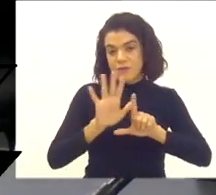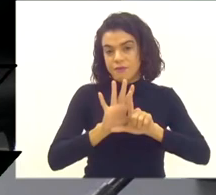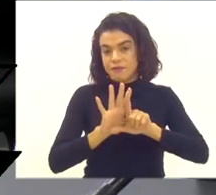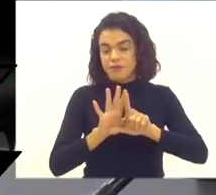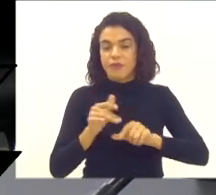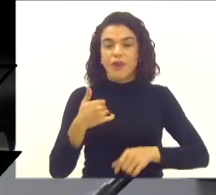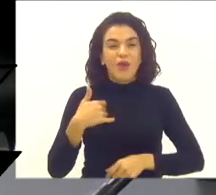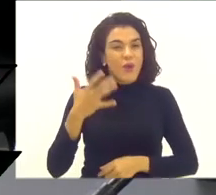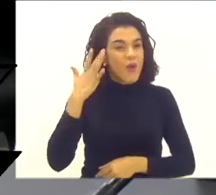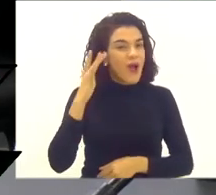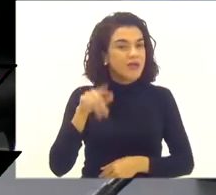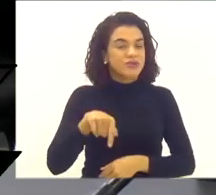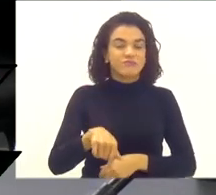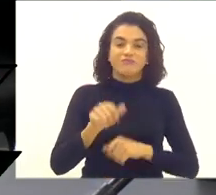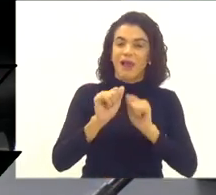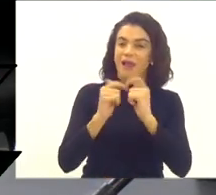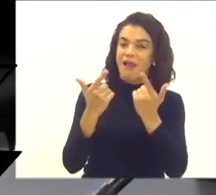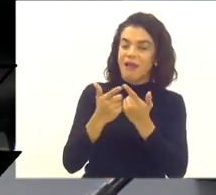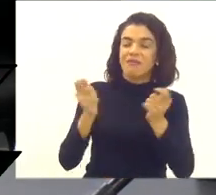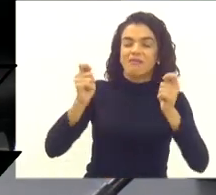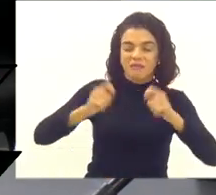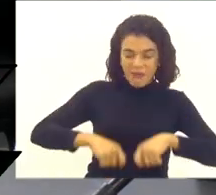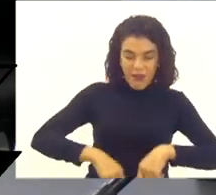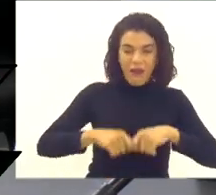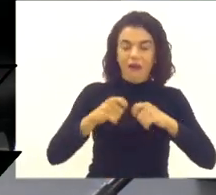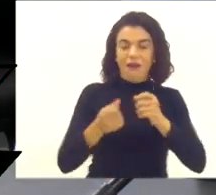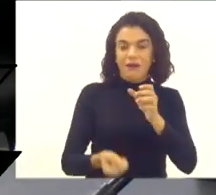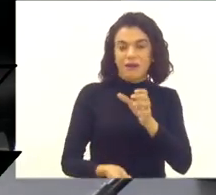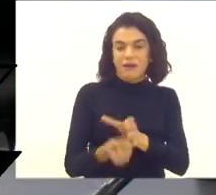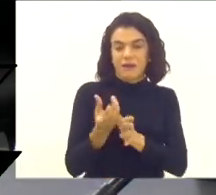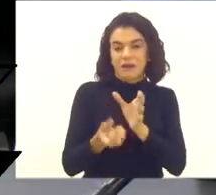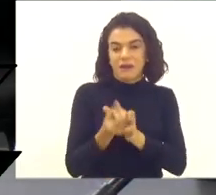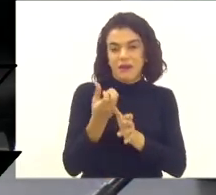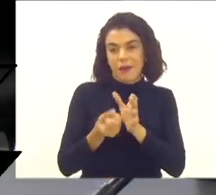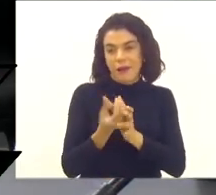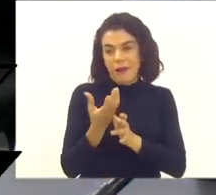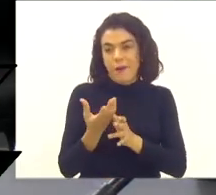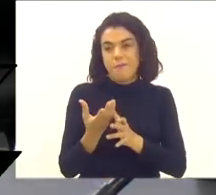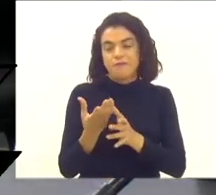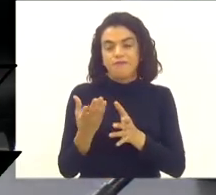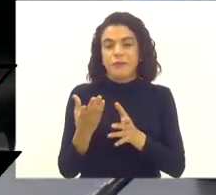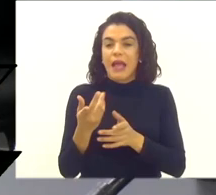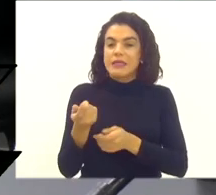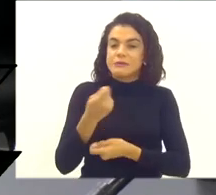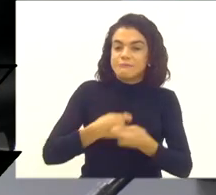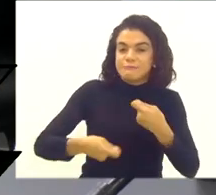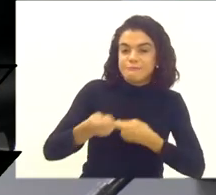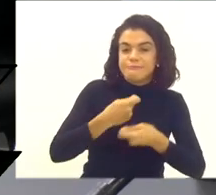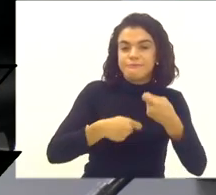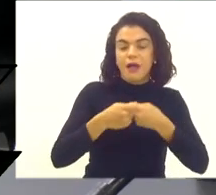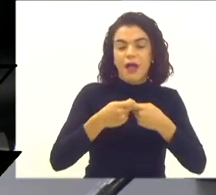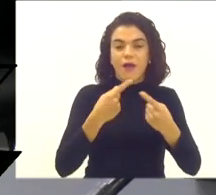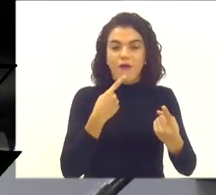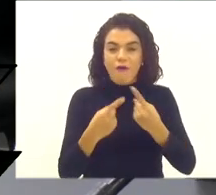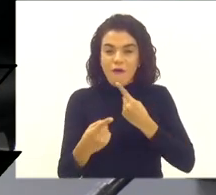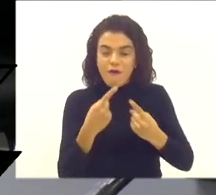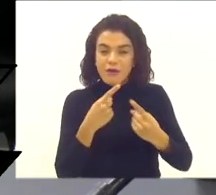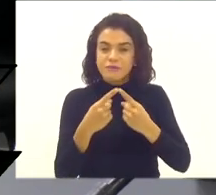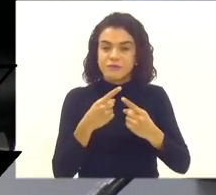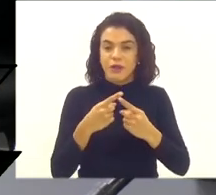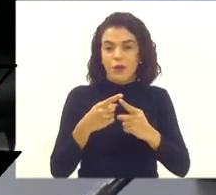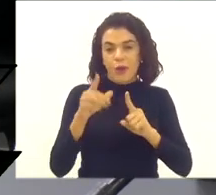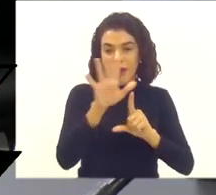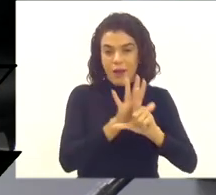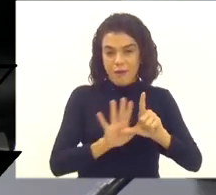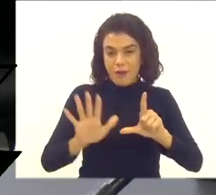né Eu acho que a casa tem possibilidade de fazer essa articulação essa conversa com as plataformas